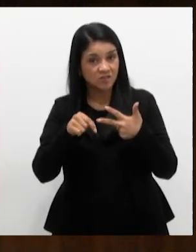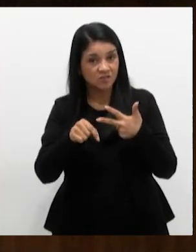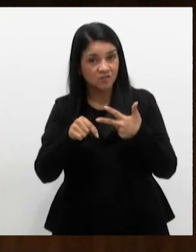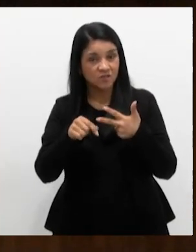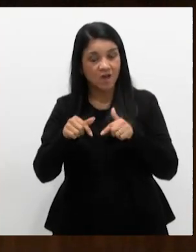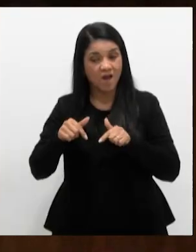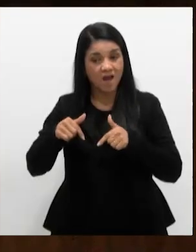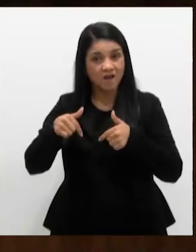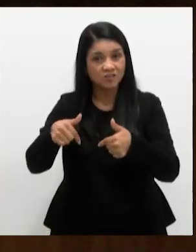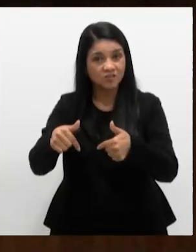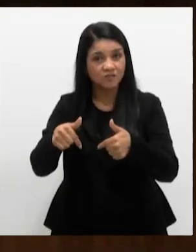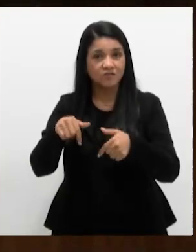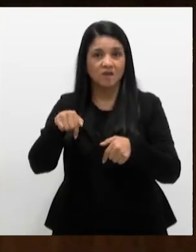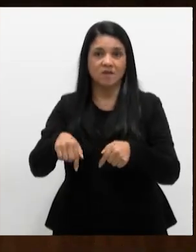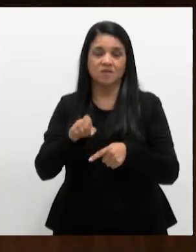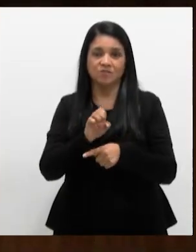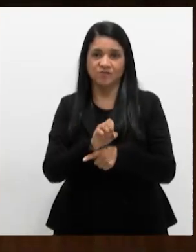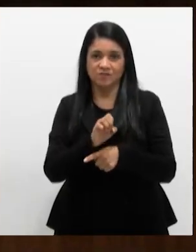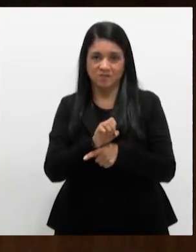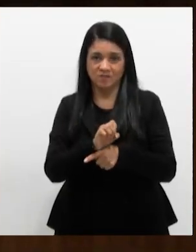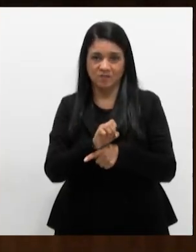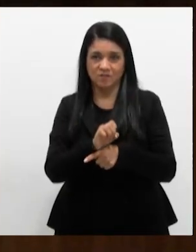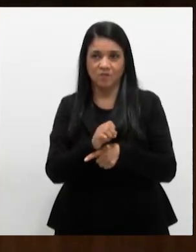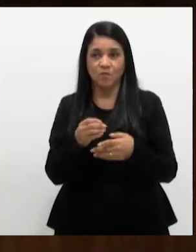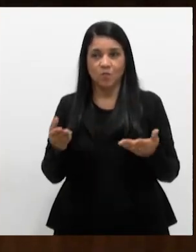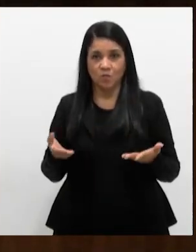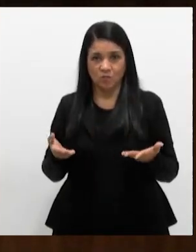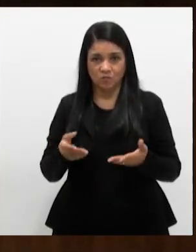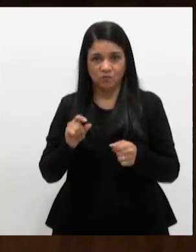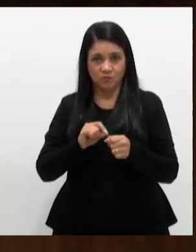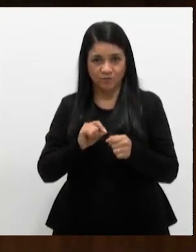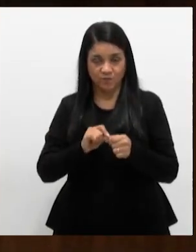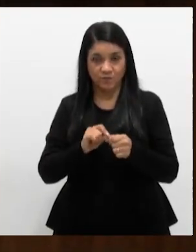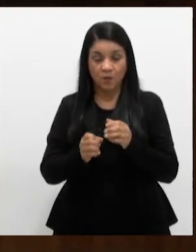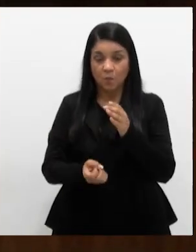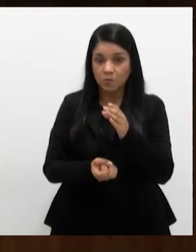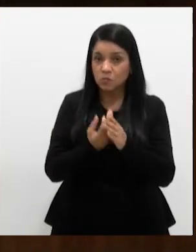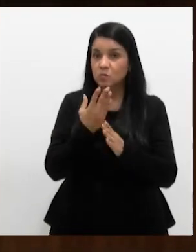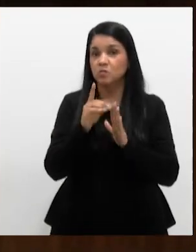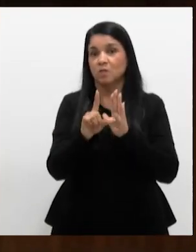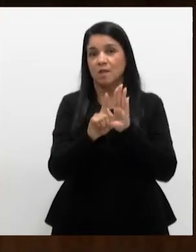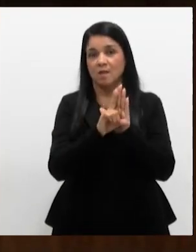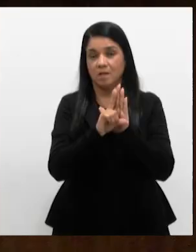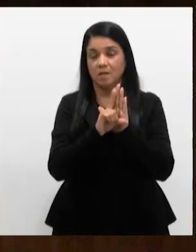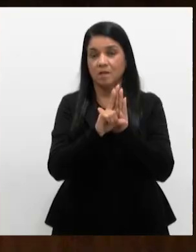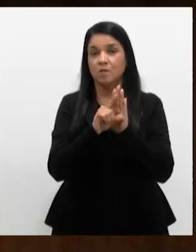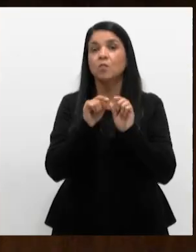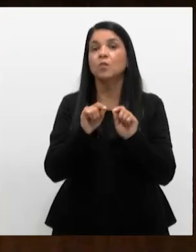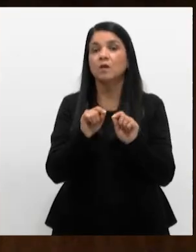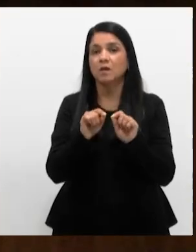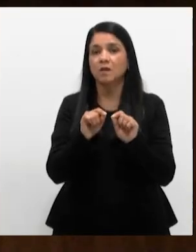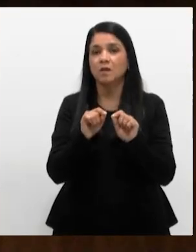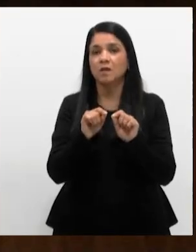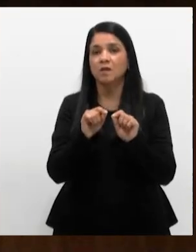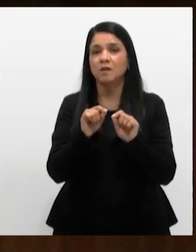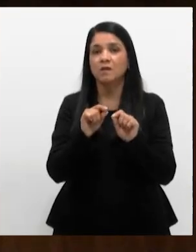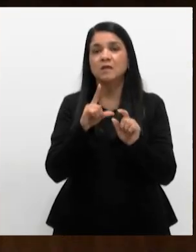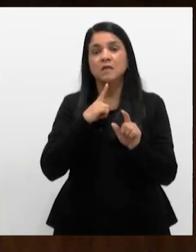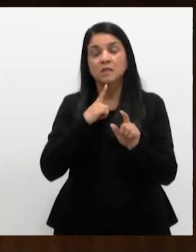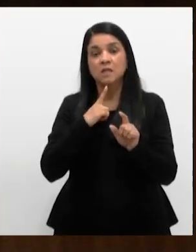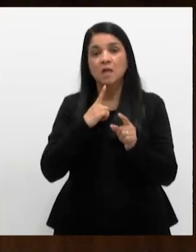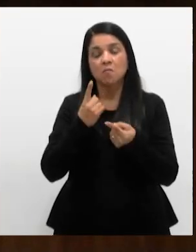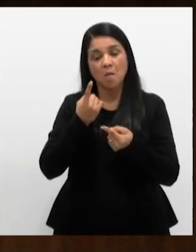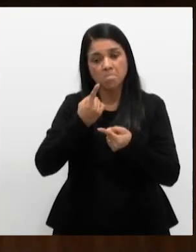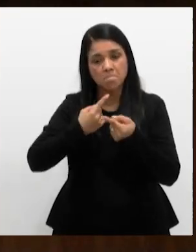atividade legislante aqui, como nós estamos fazendo, produzindo as leis, justamente para que haja uma